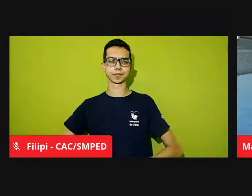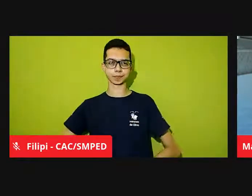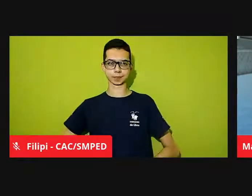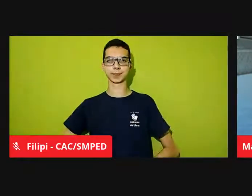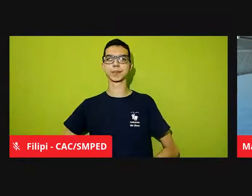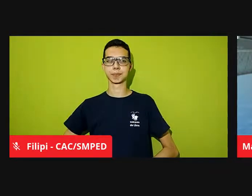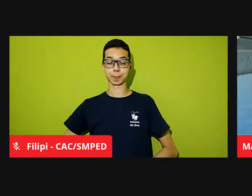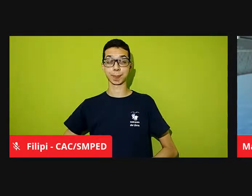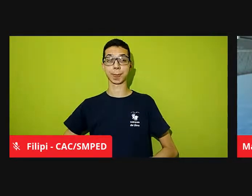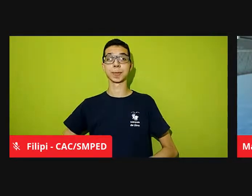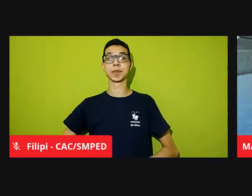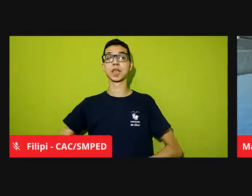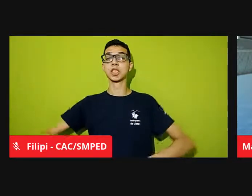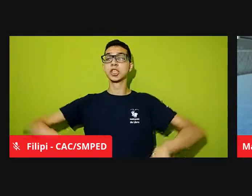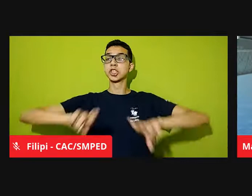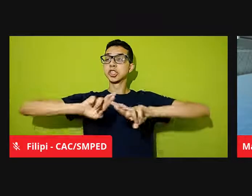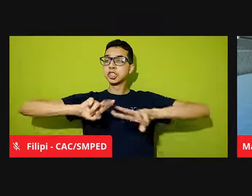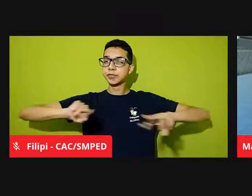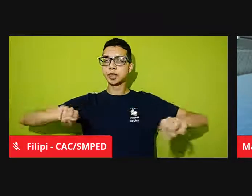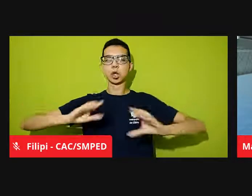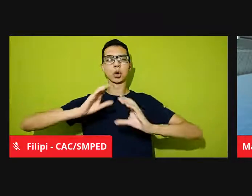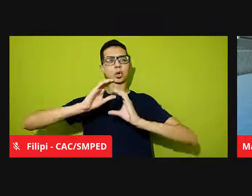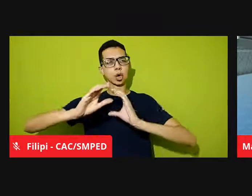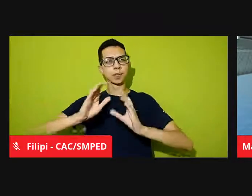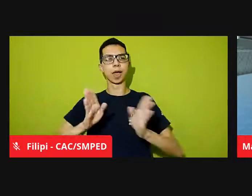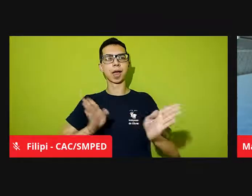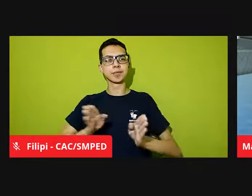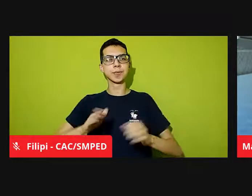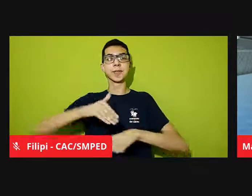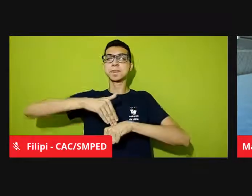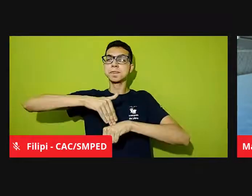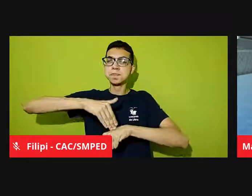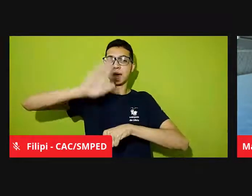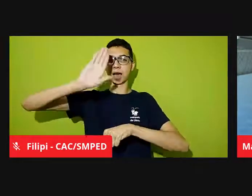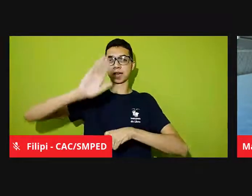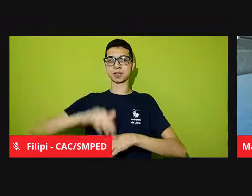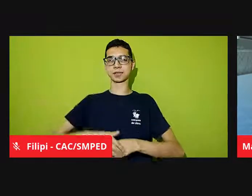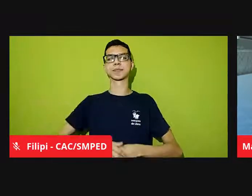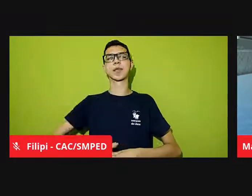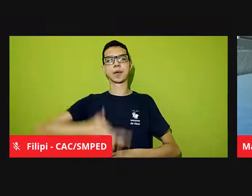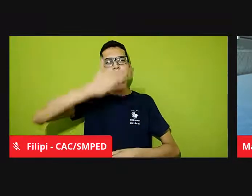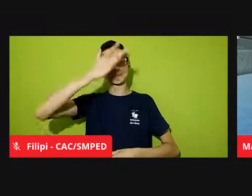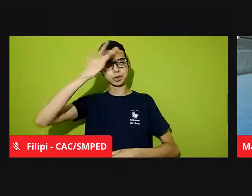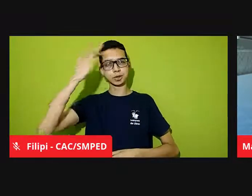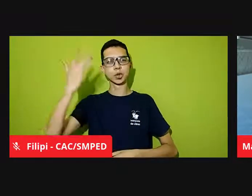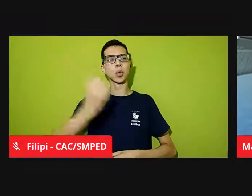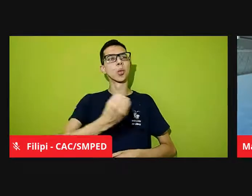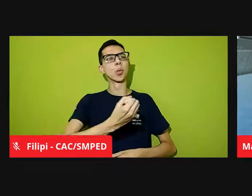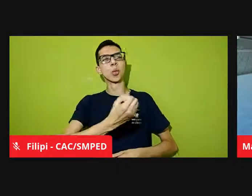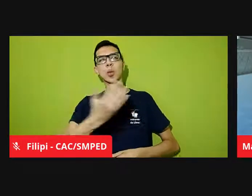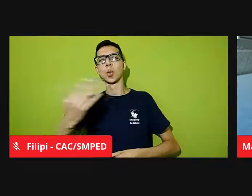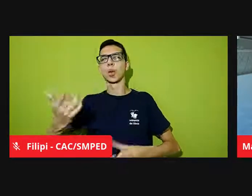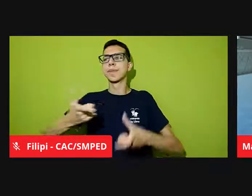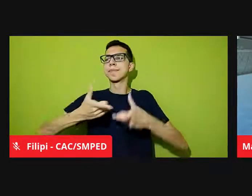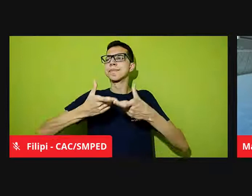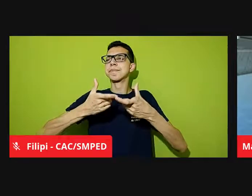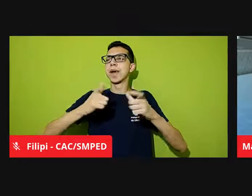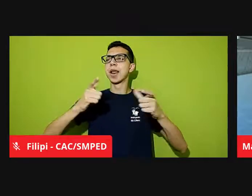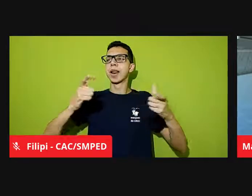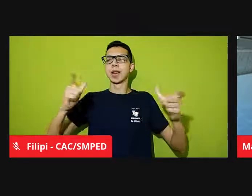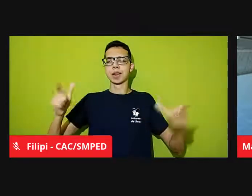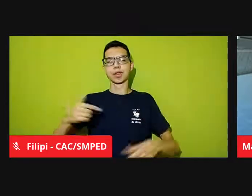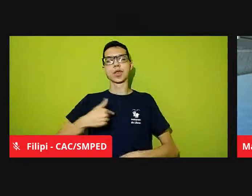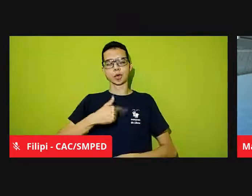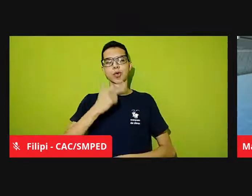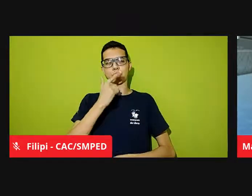quanto mais acessível for, mais pessoas eu vou conseguir atender, mais pessoas vão conseguir consumir tudo isso.